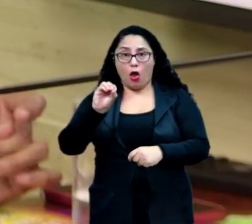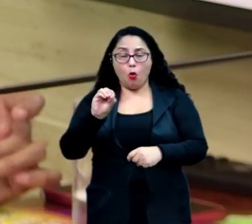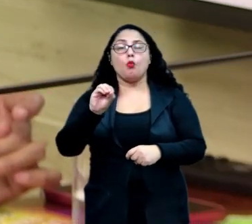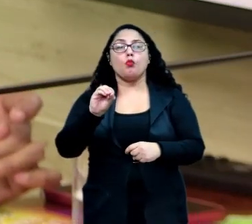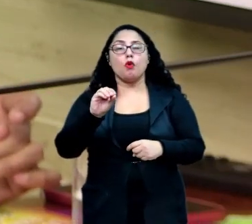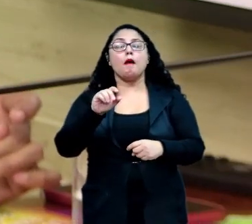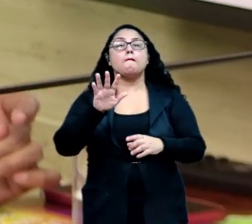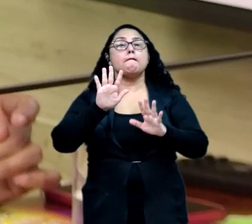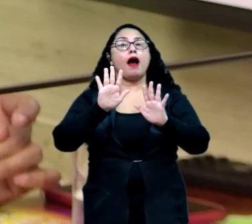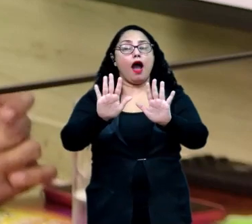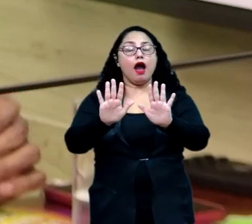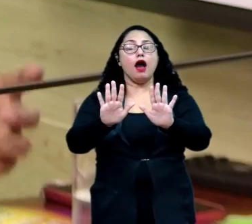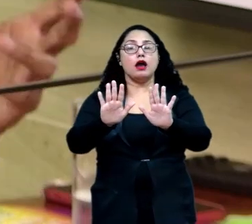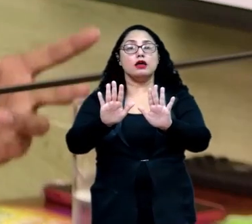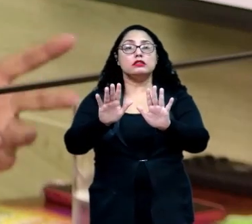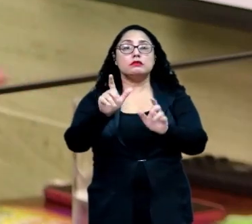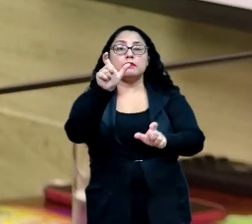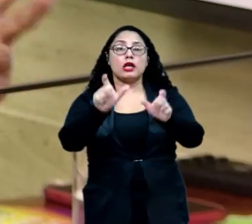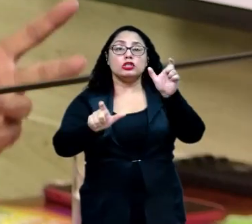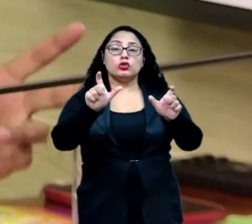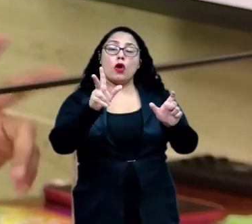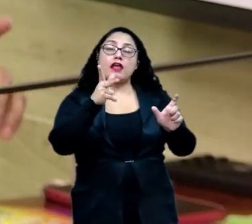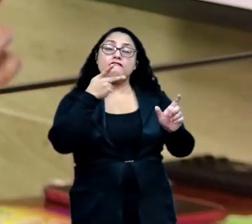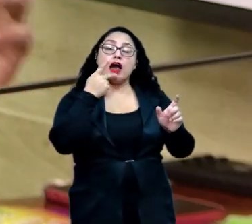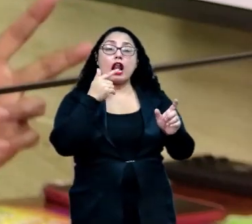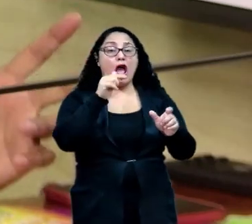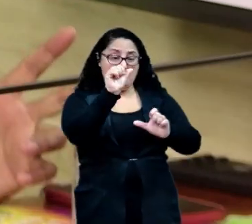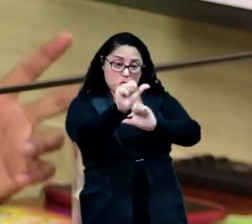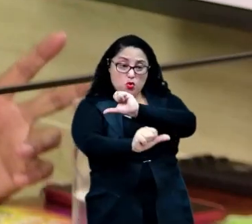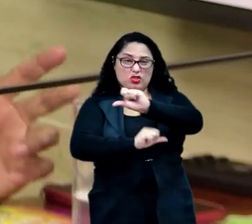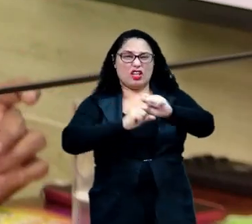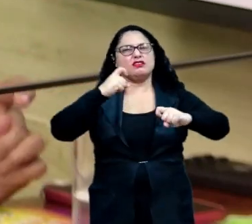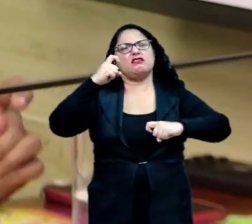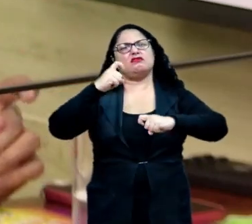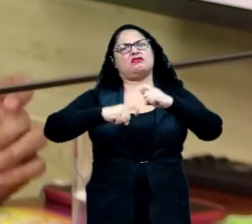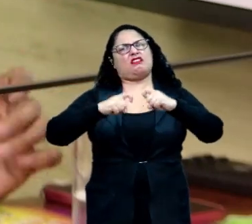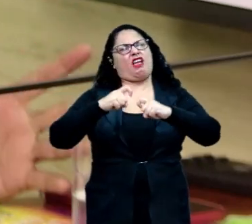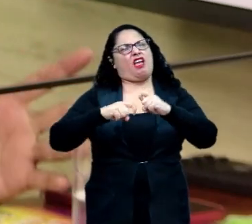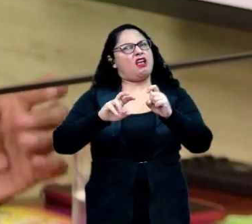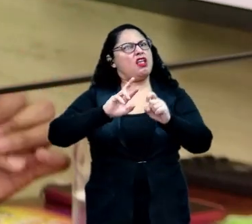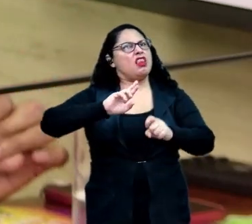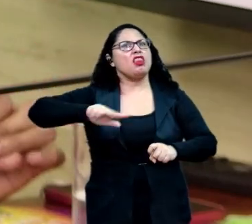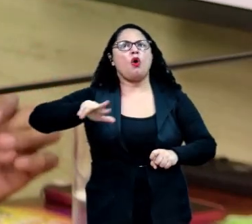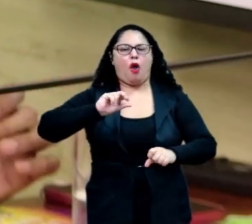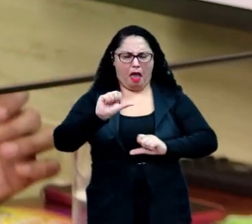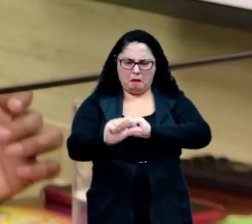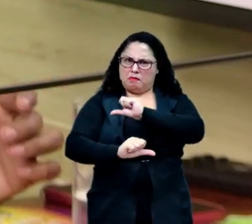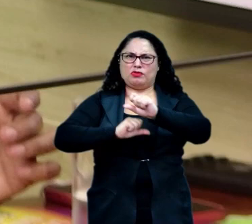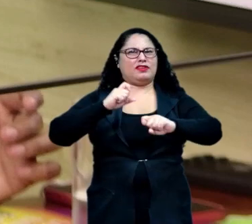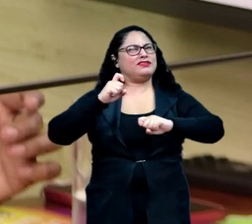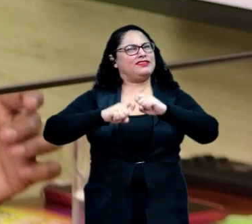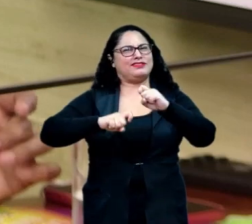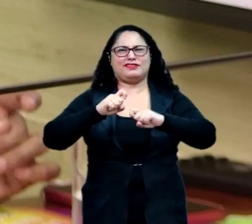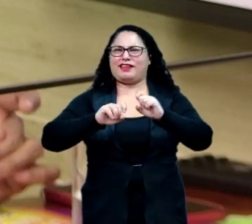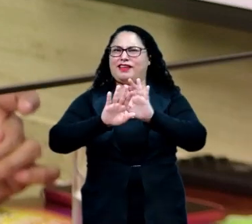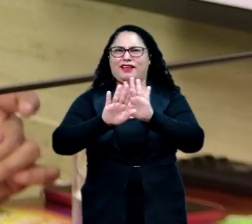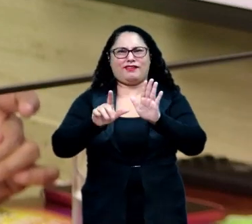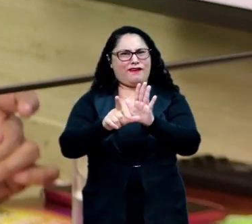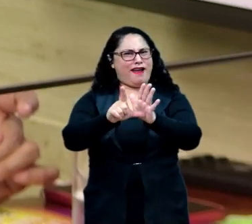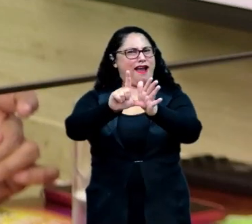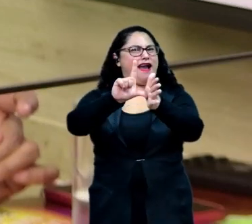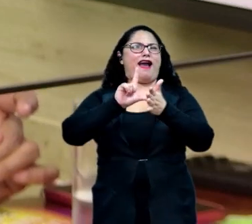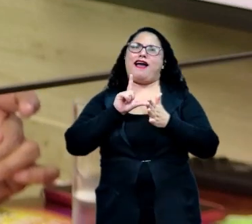redesignação, mas há pessoas que falam assim, mudança de sexo. Não há mudança de sexo